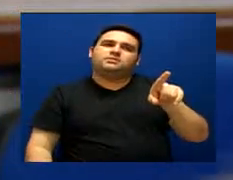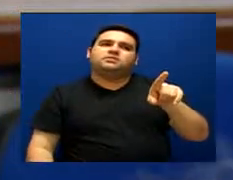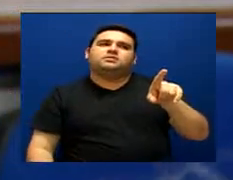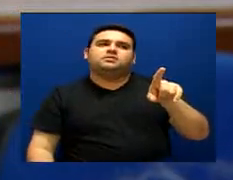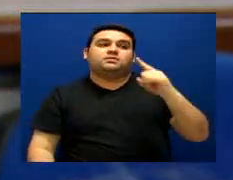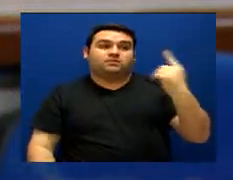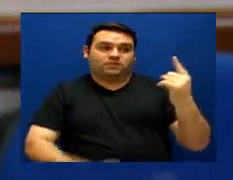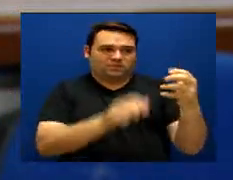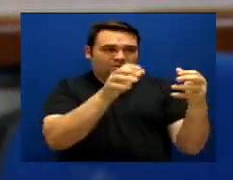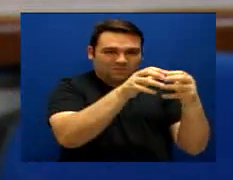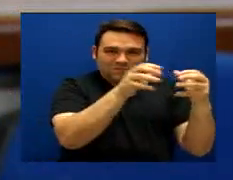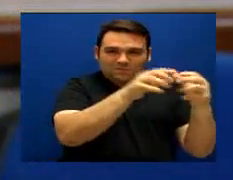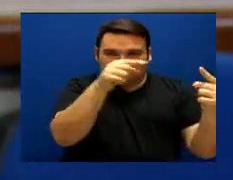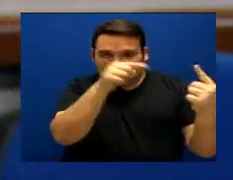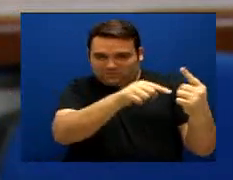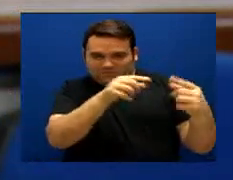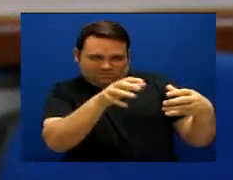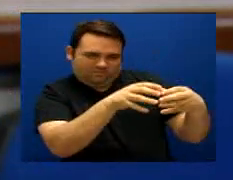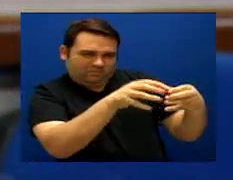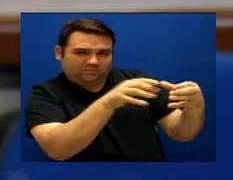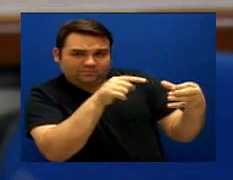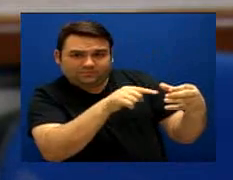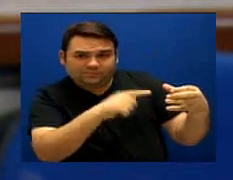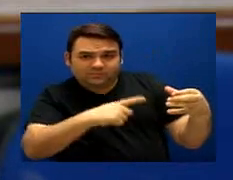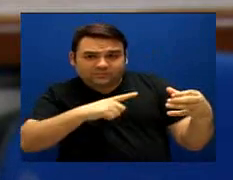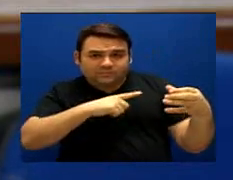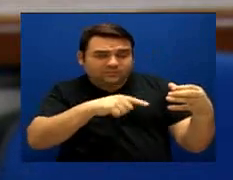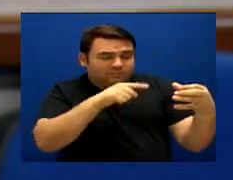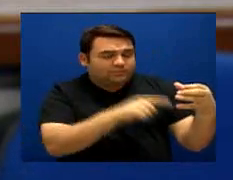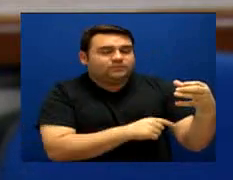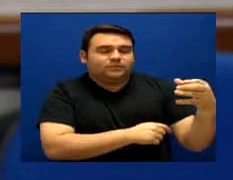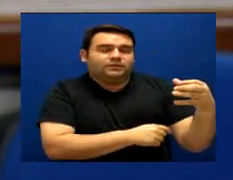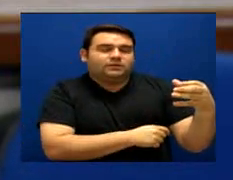uma entidade que